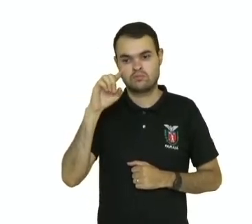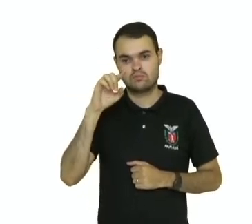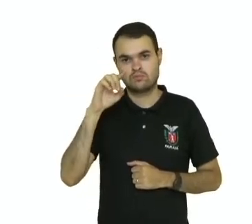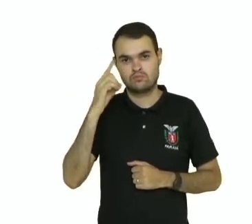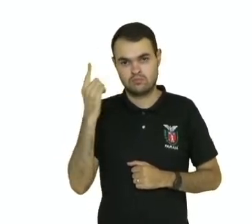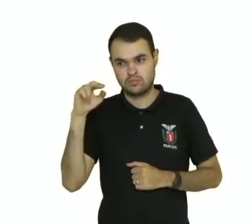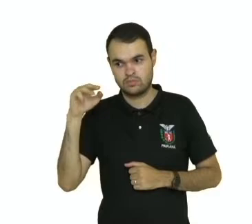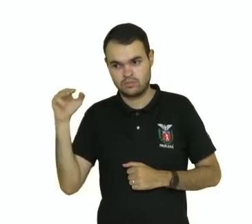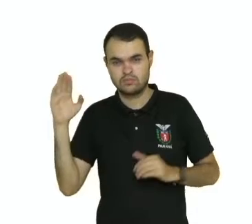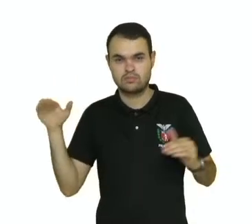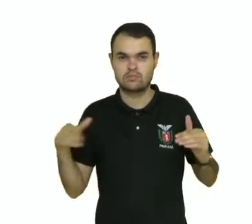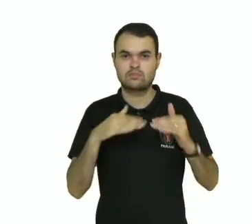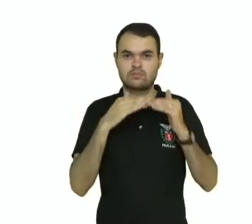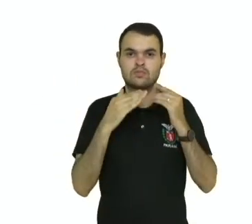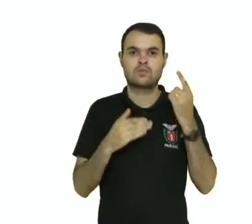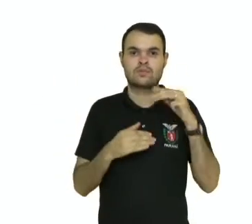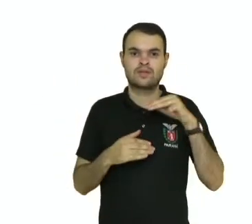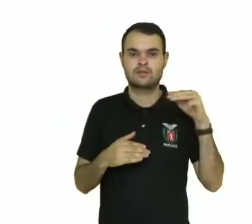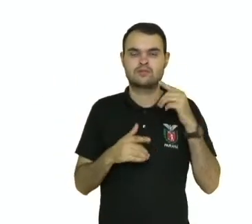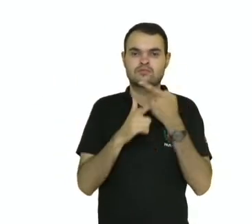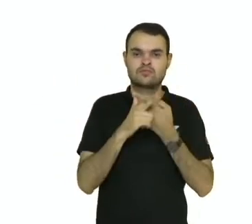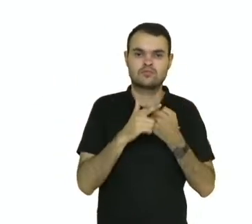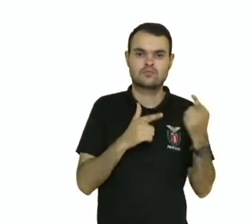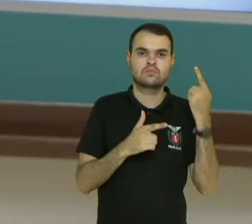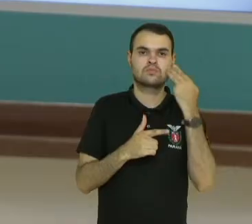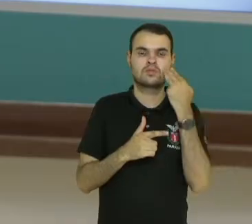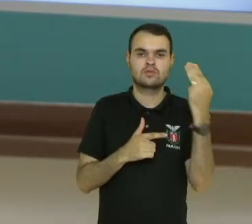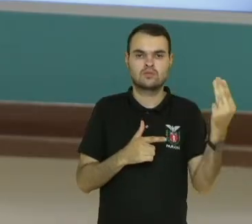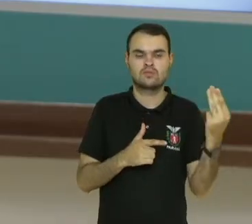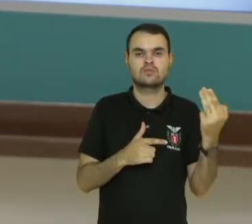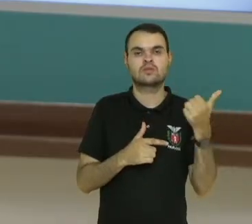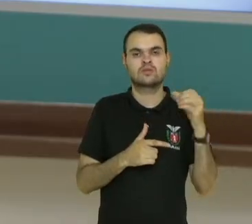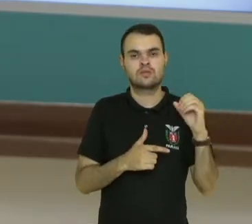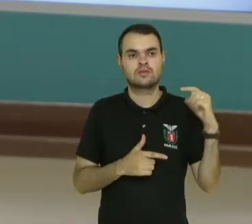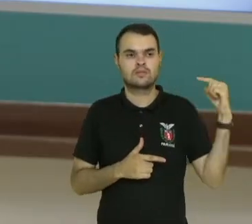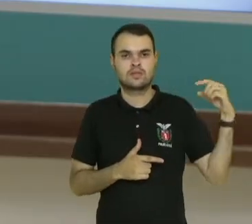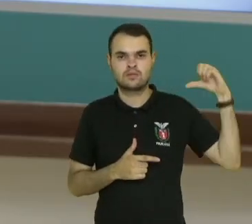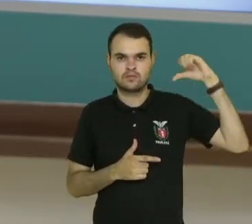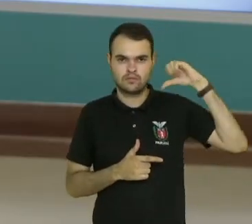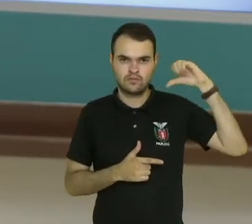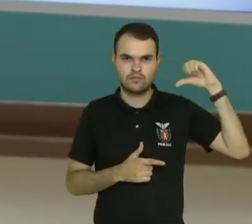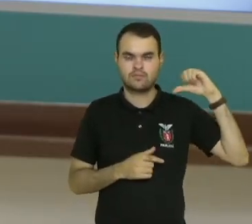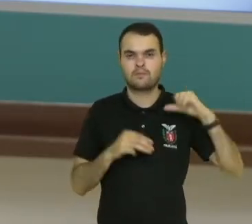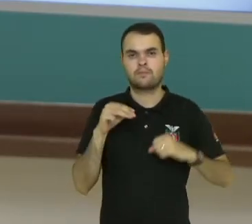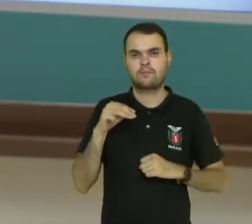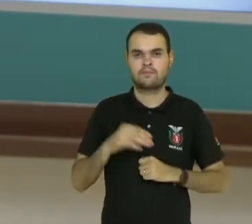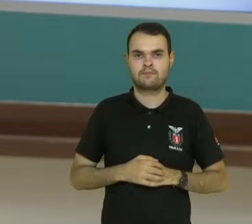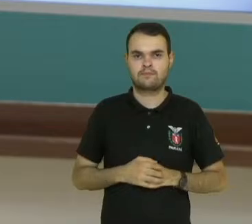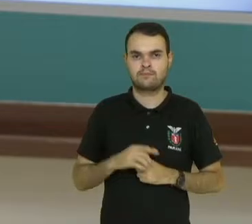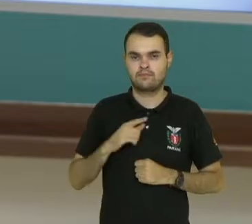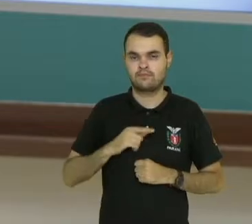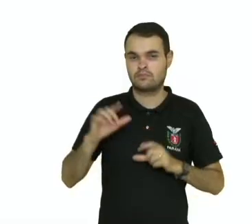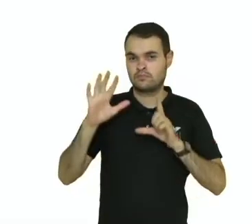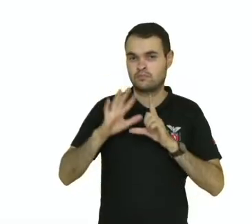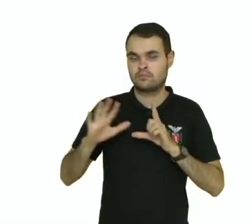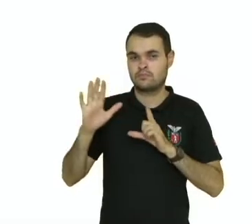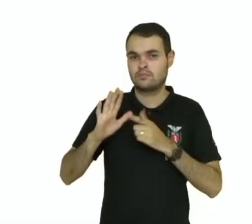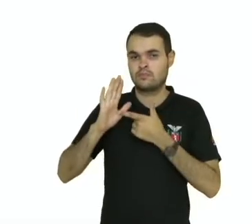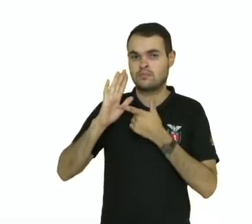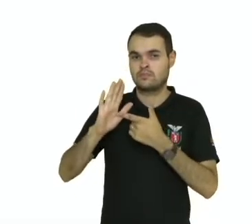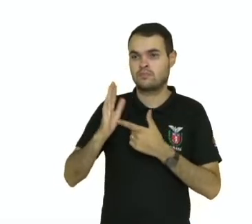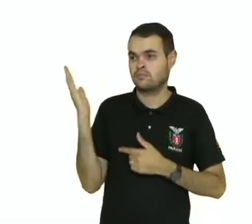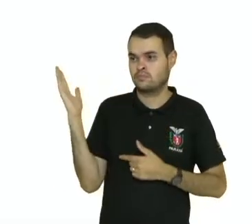1 milímetro dividido por 1 milhão, que dá 10 na menos 9 metros. E aqui a gente tem uma figura que mostra essa